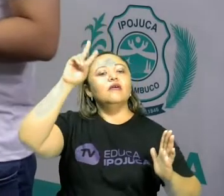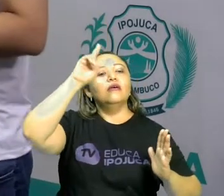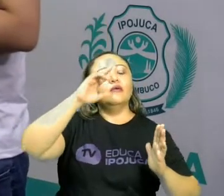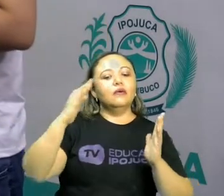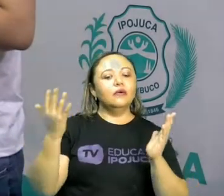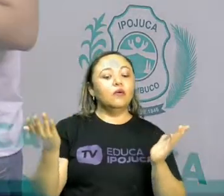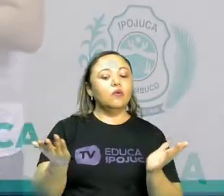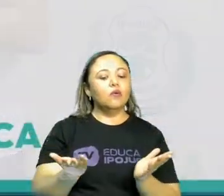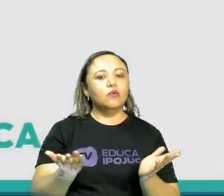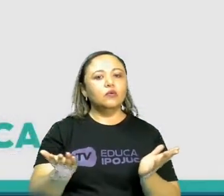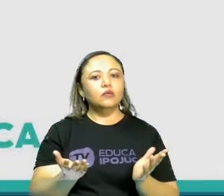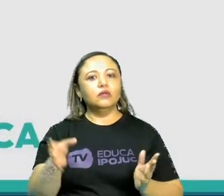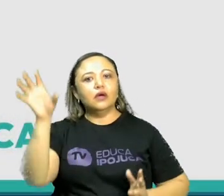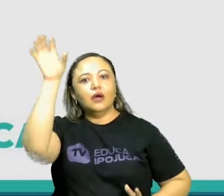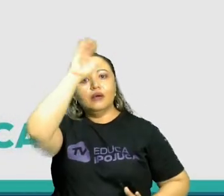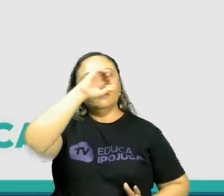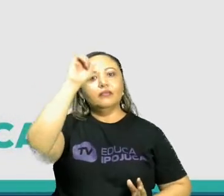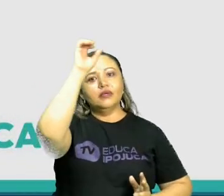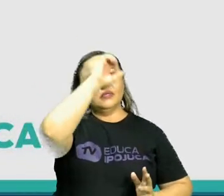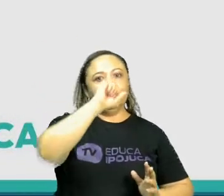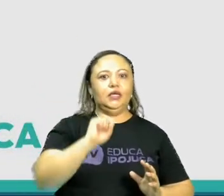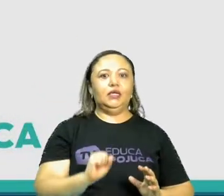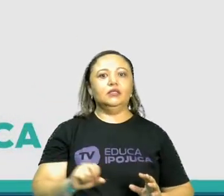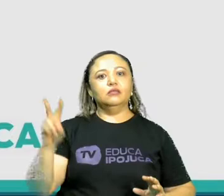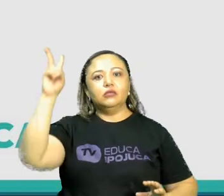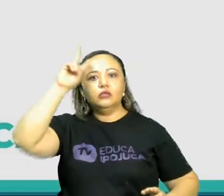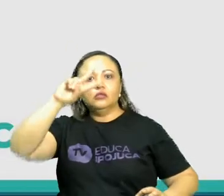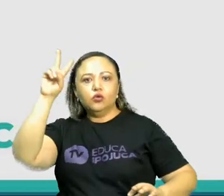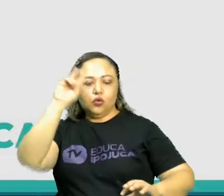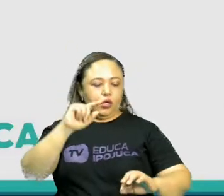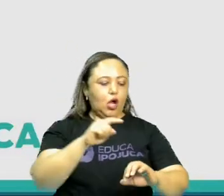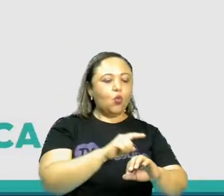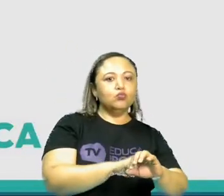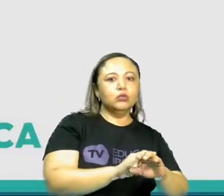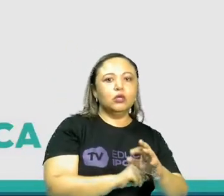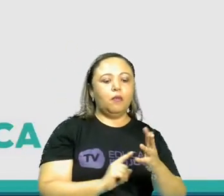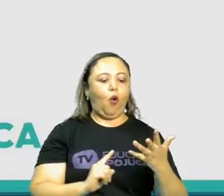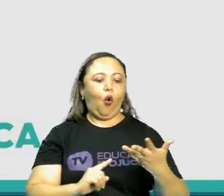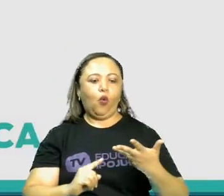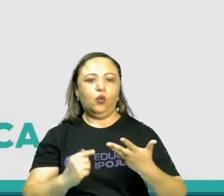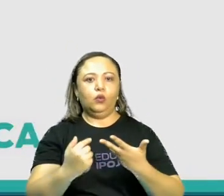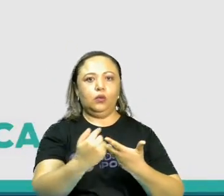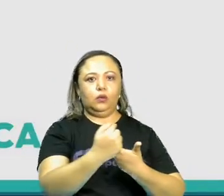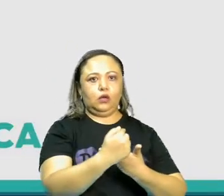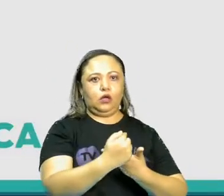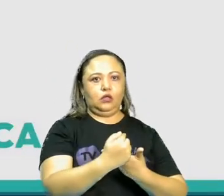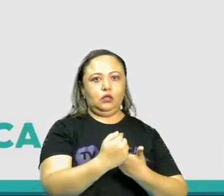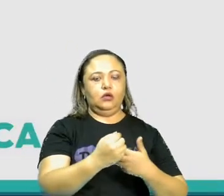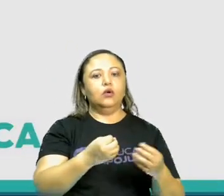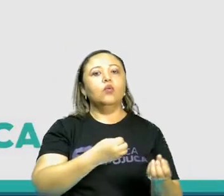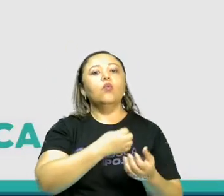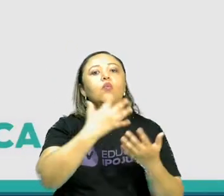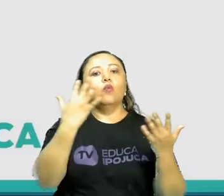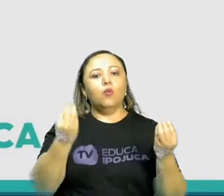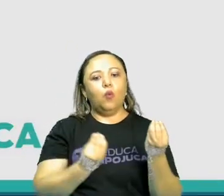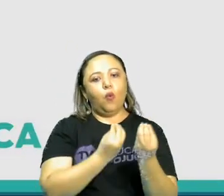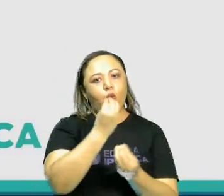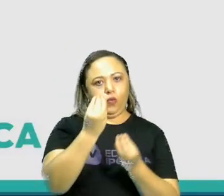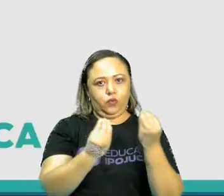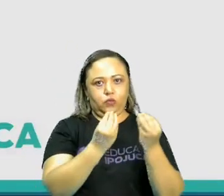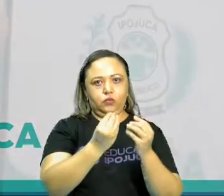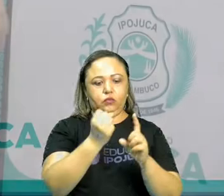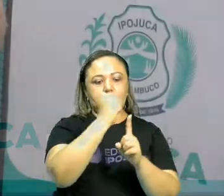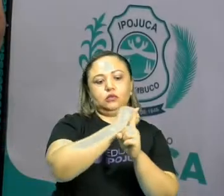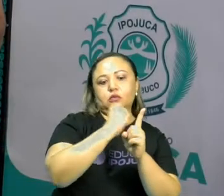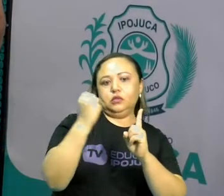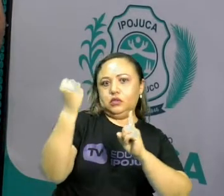falar fogo o tempo na história Ué como é que você faz as medições do tempo como é que cada sociedade